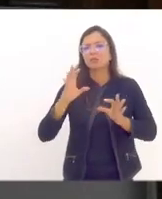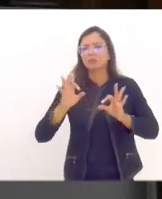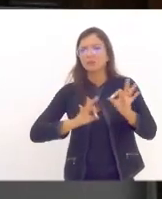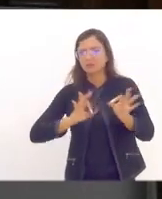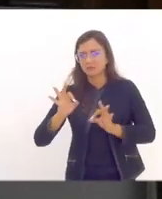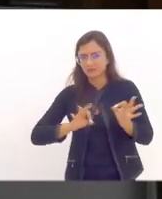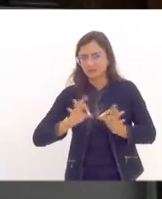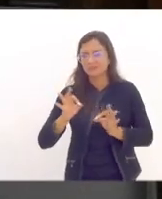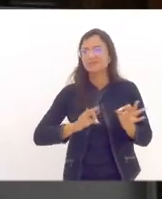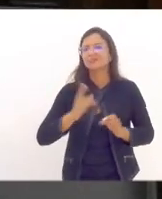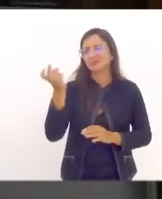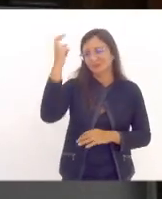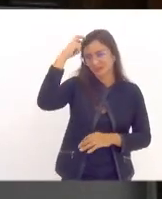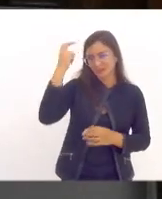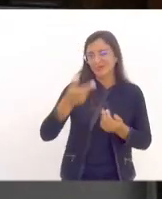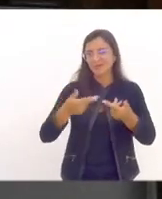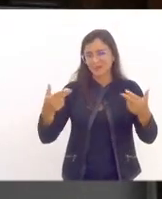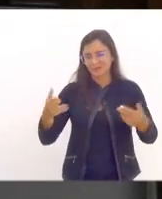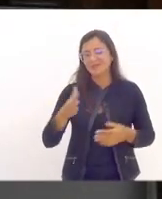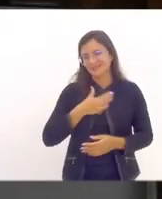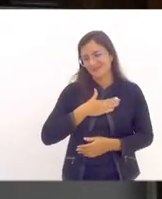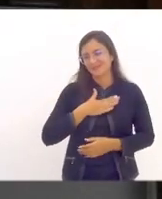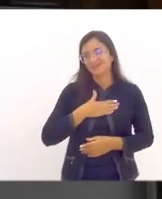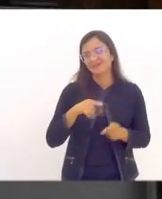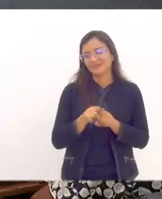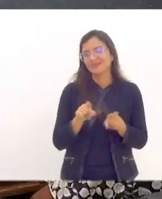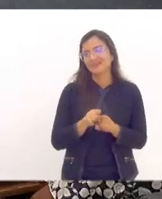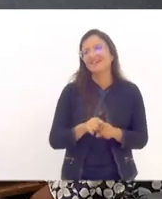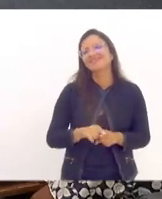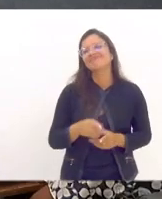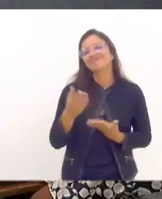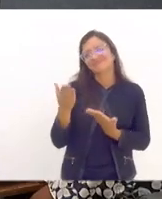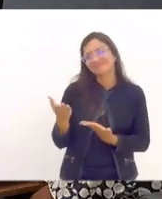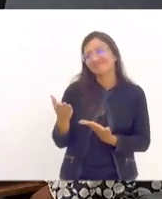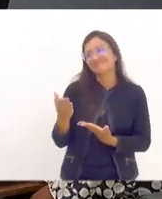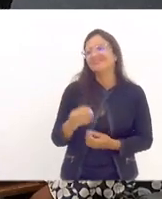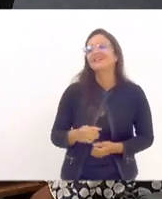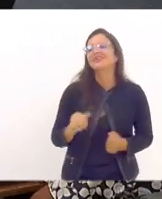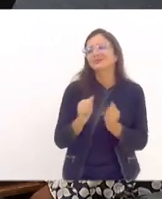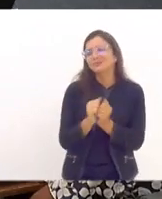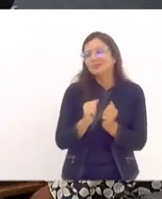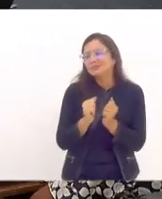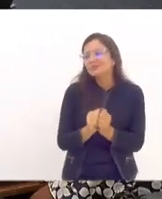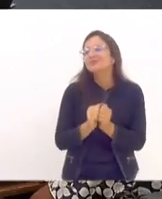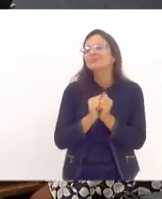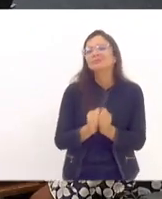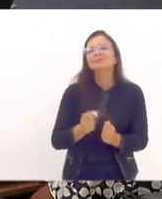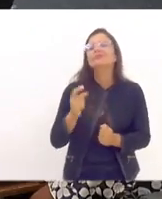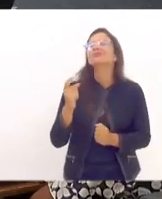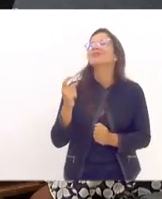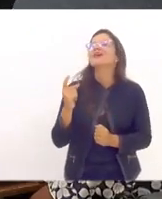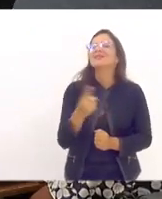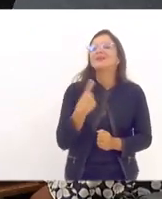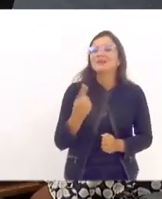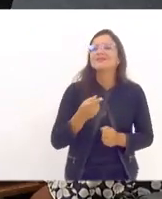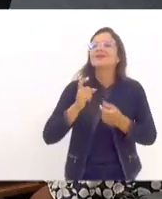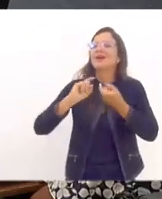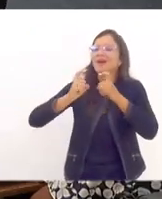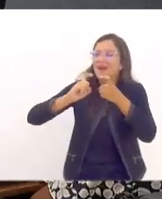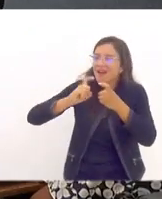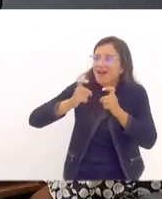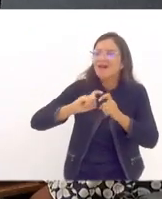dos criadores desse projeto Eloneida era uma entusiasta fizemos várias reuniões e plenárias